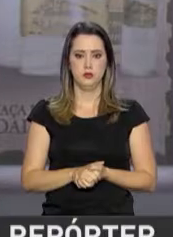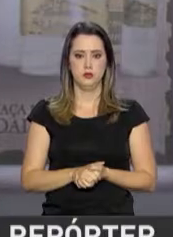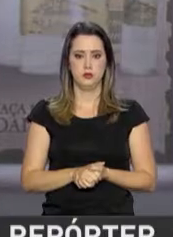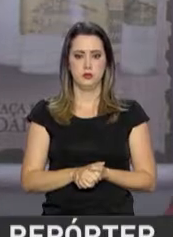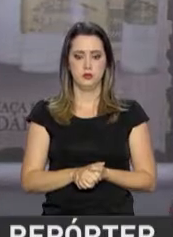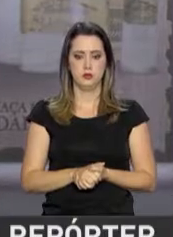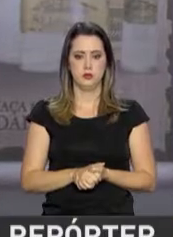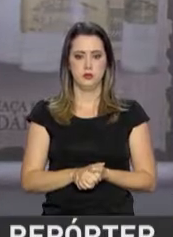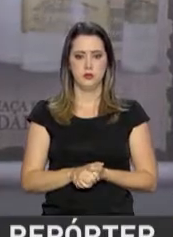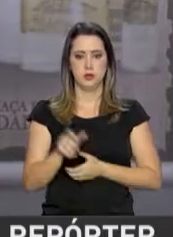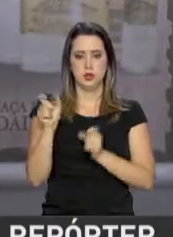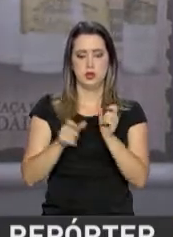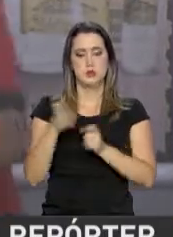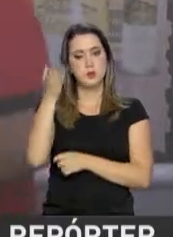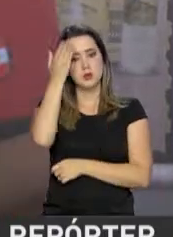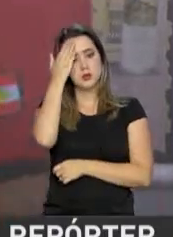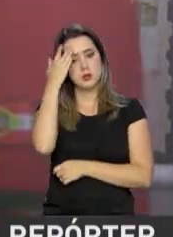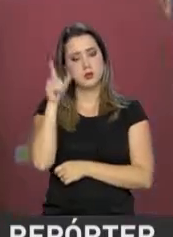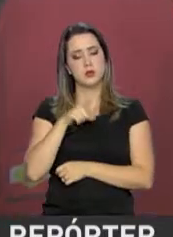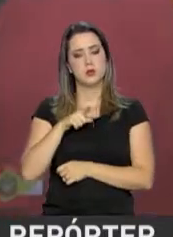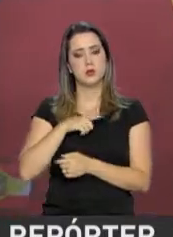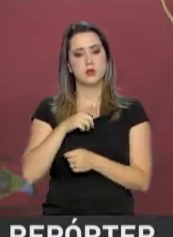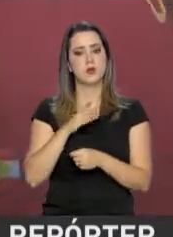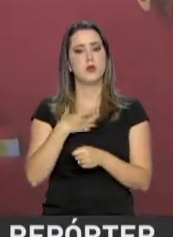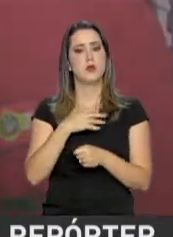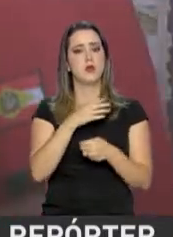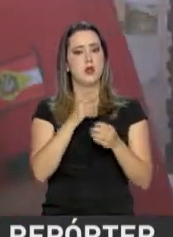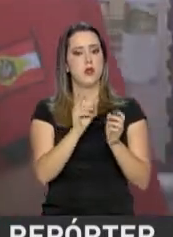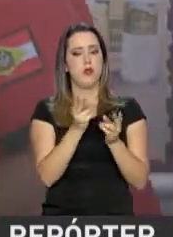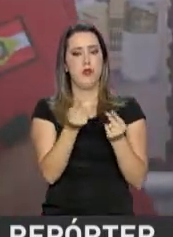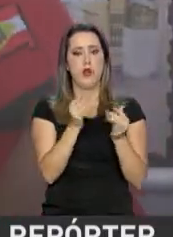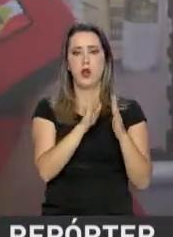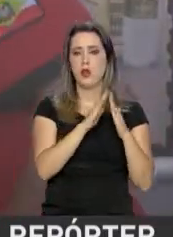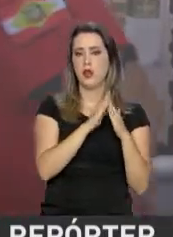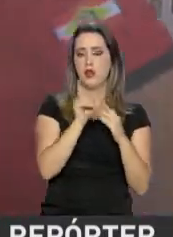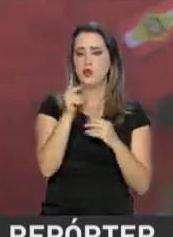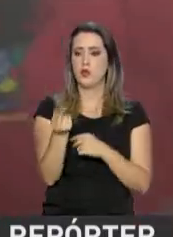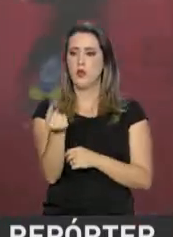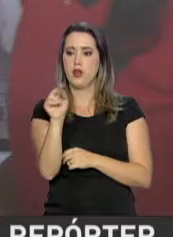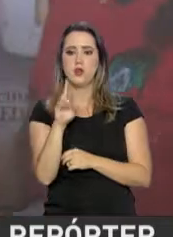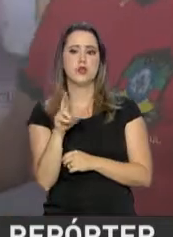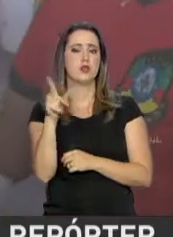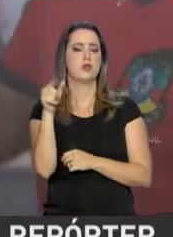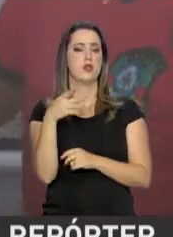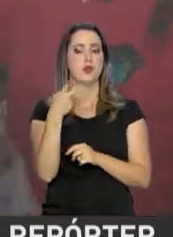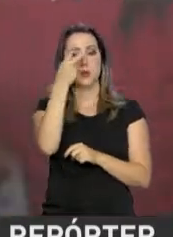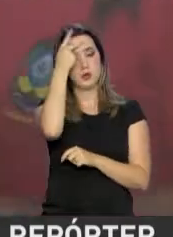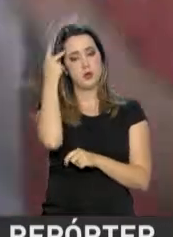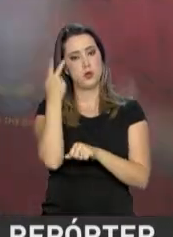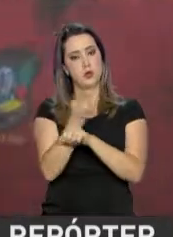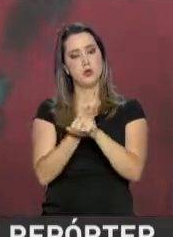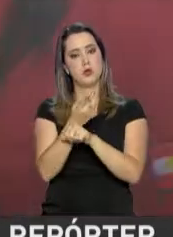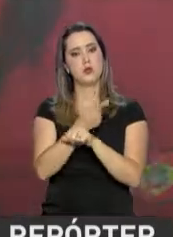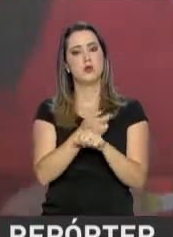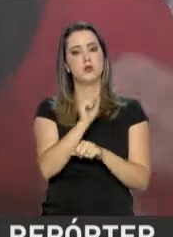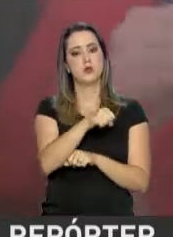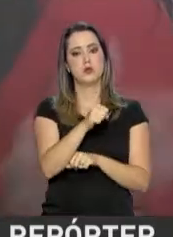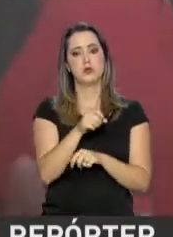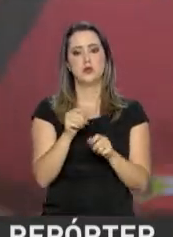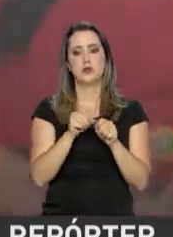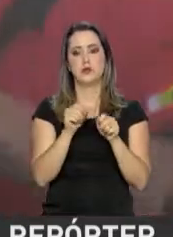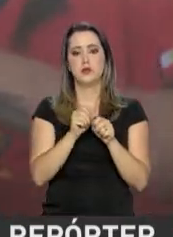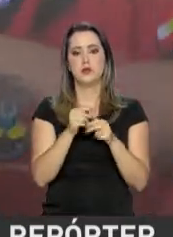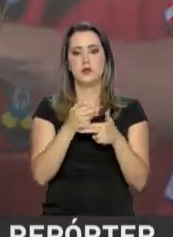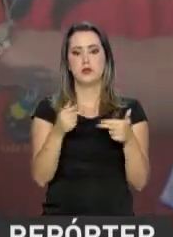as pessoas sabem que têm um for por seu artesanato e também tem um preço diferenciado né então a pessoa vem atrás daquilo que é artesanal mesmo que é feito